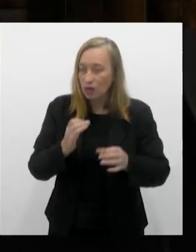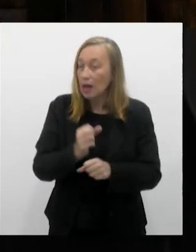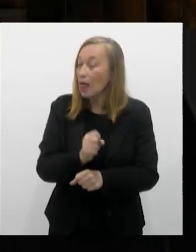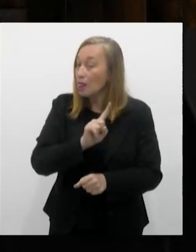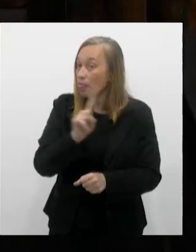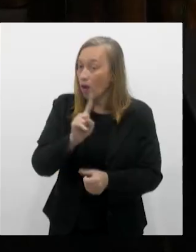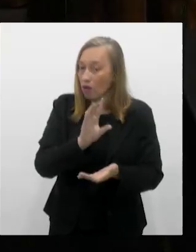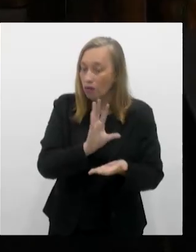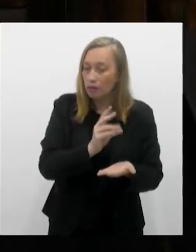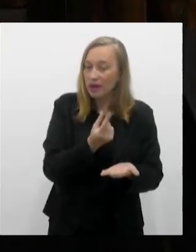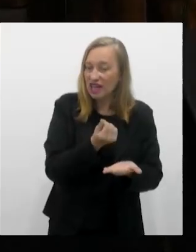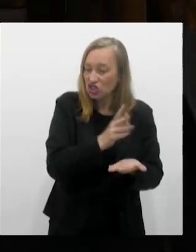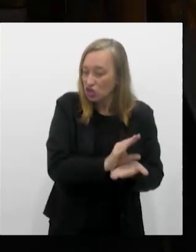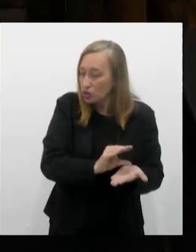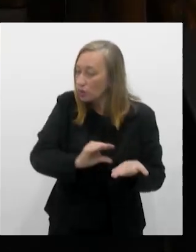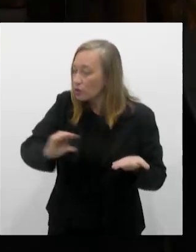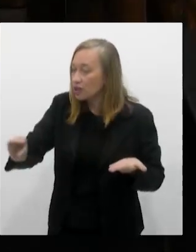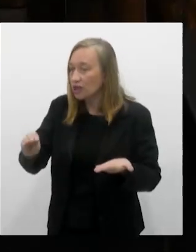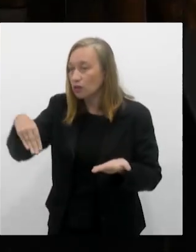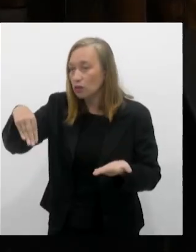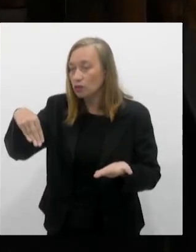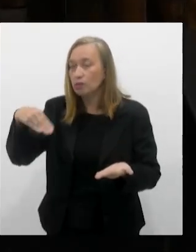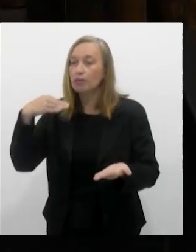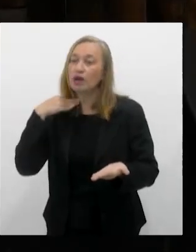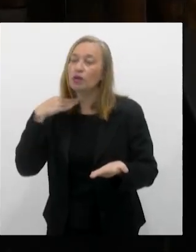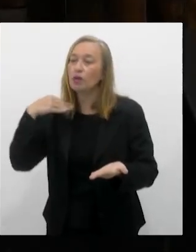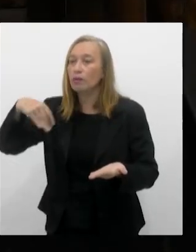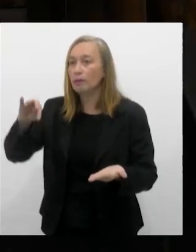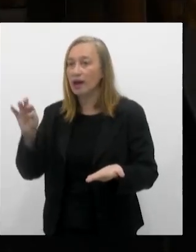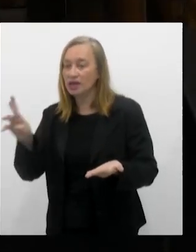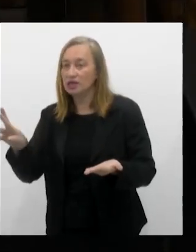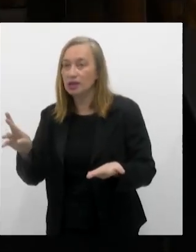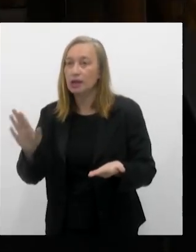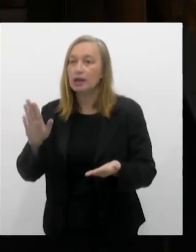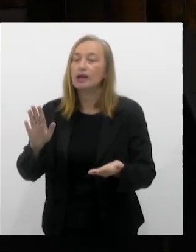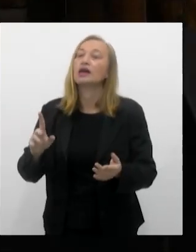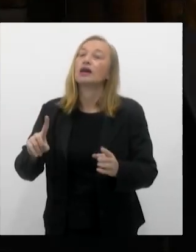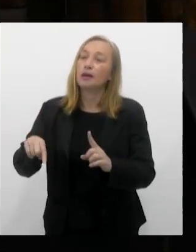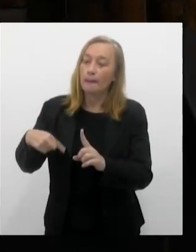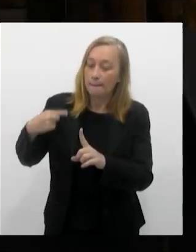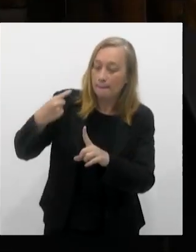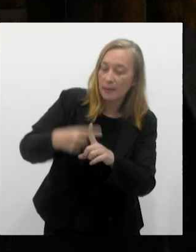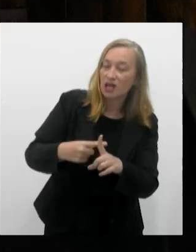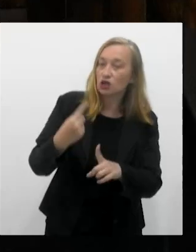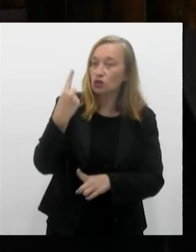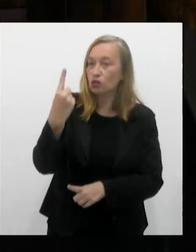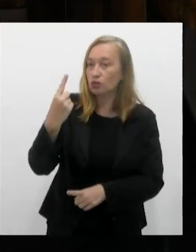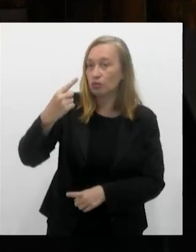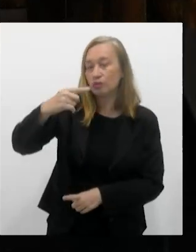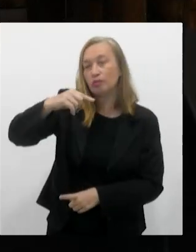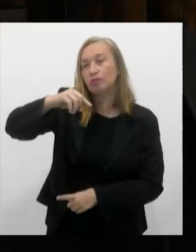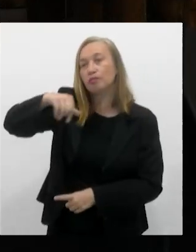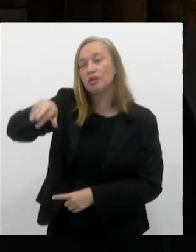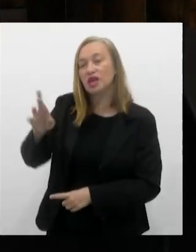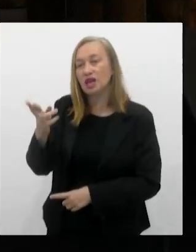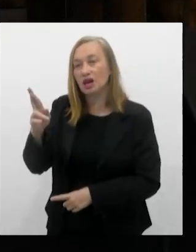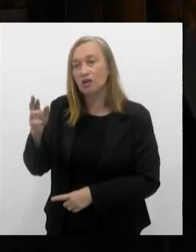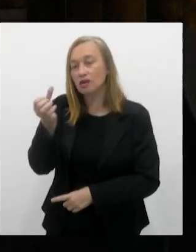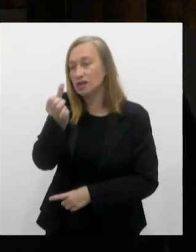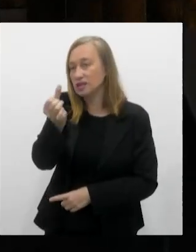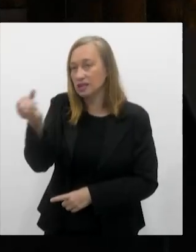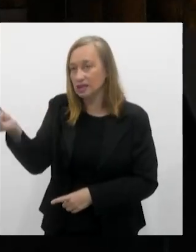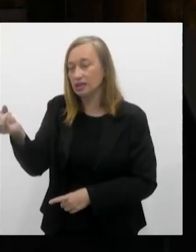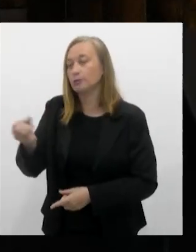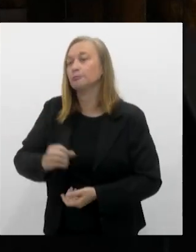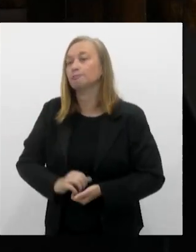dinheiro no Banco Master, colocado mais 1 bilhão e 600 no conglomerado